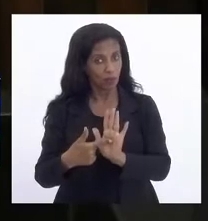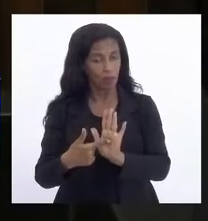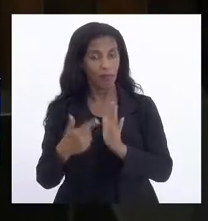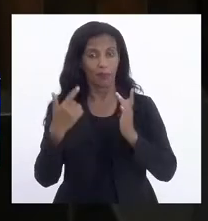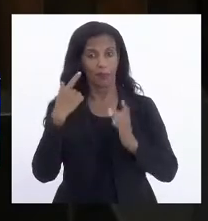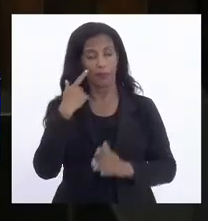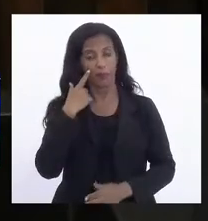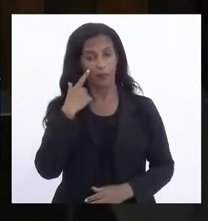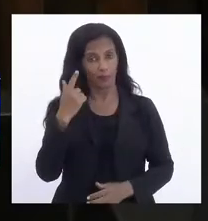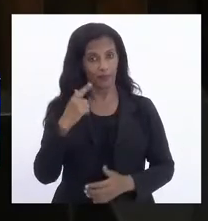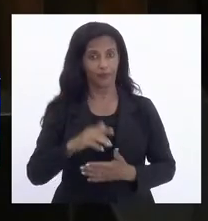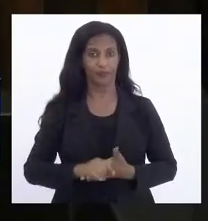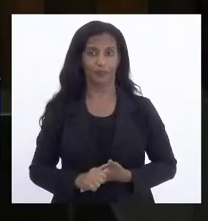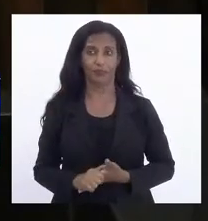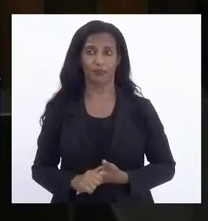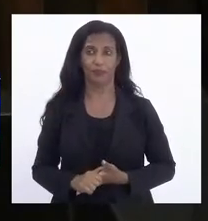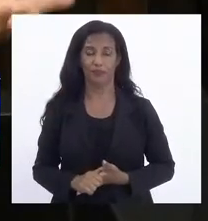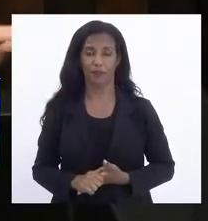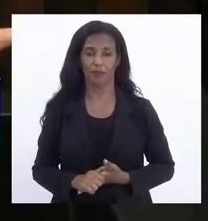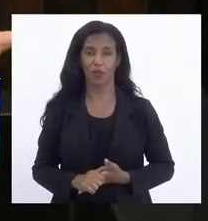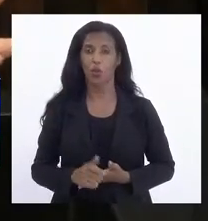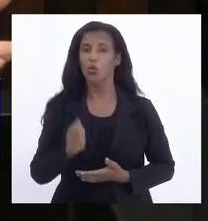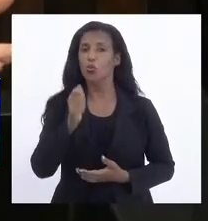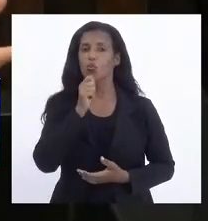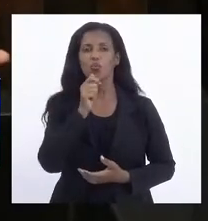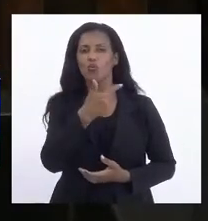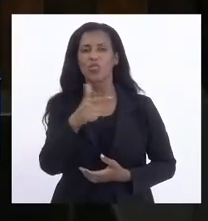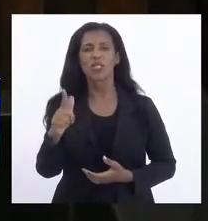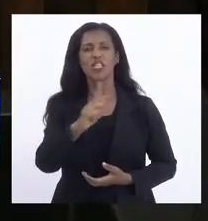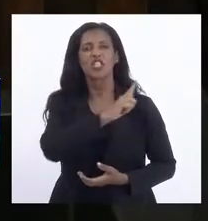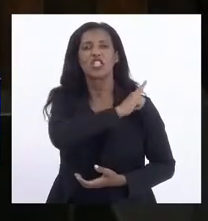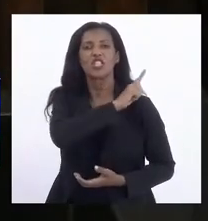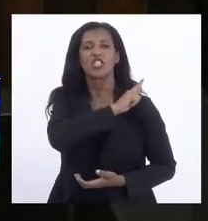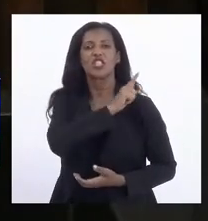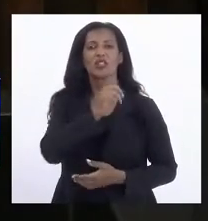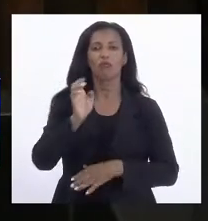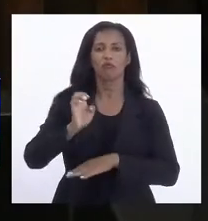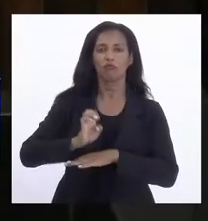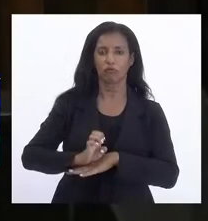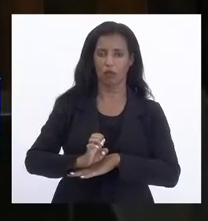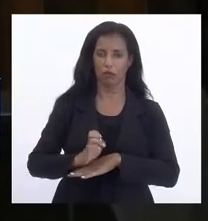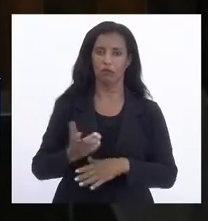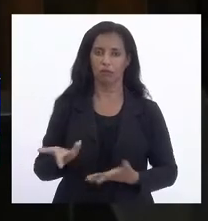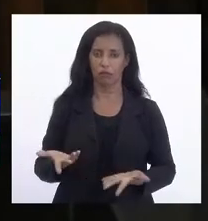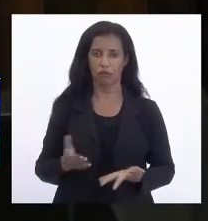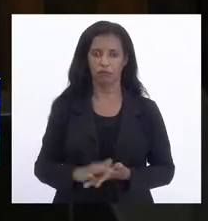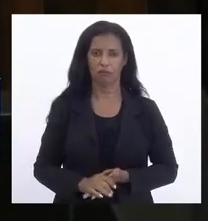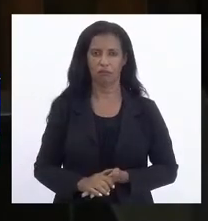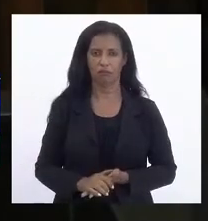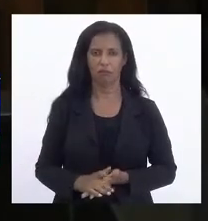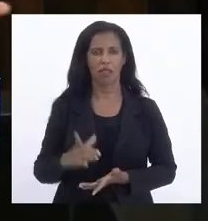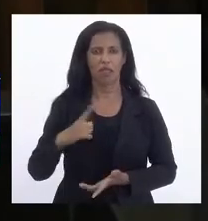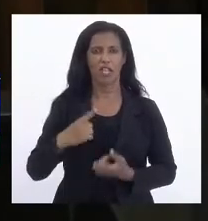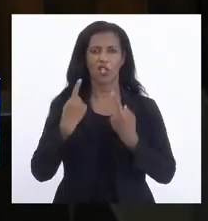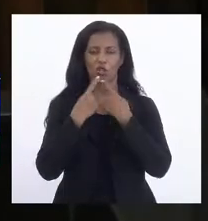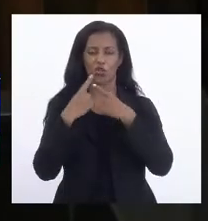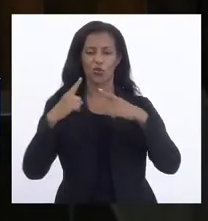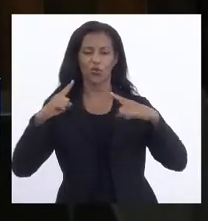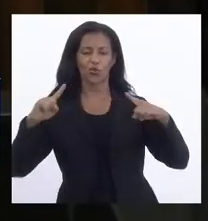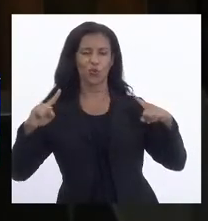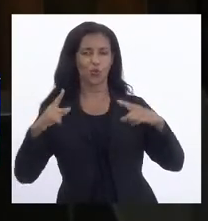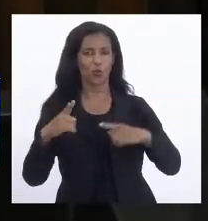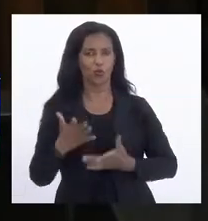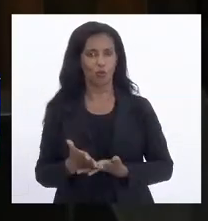mostrar que não se tem gestão no Estado, tem arrobos, tem discursos,